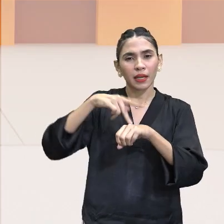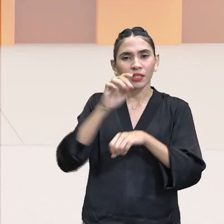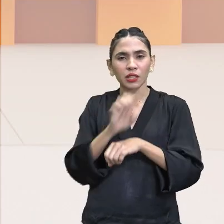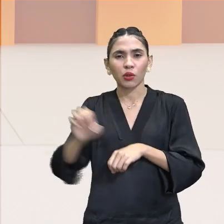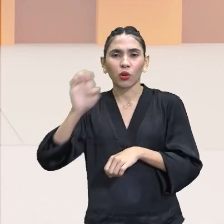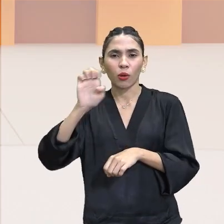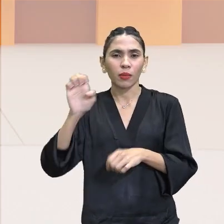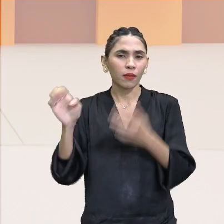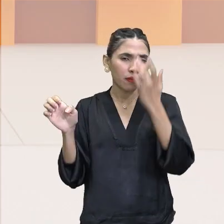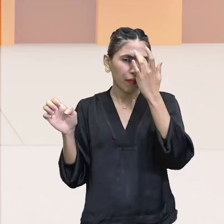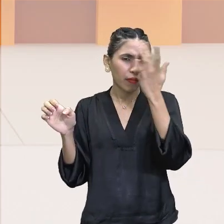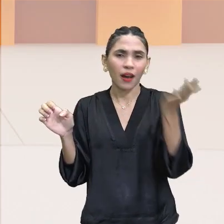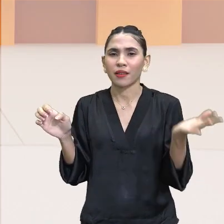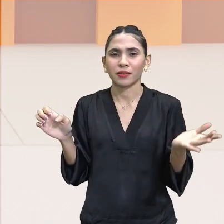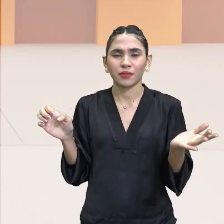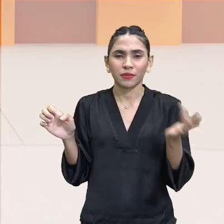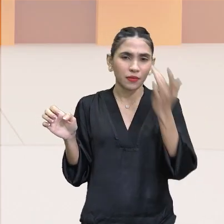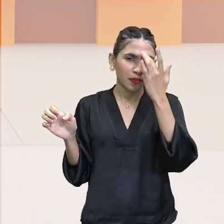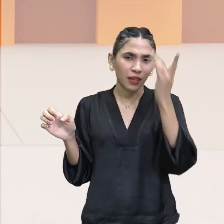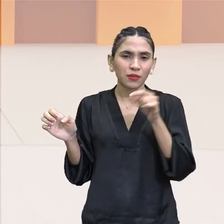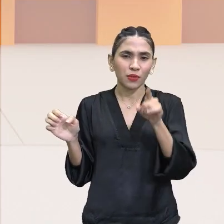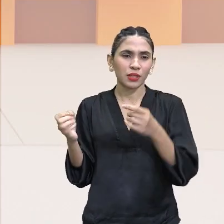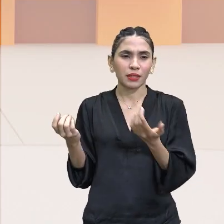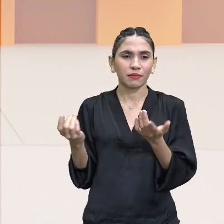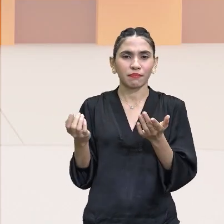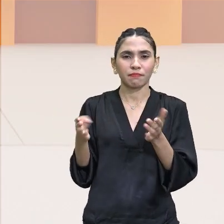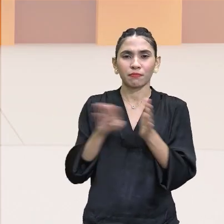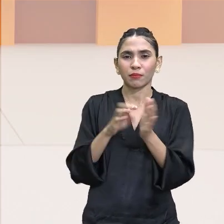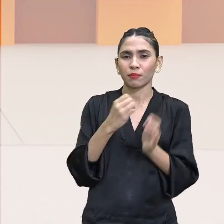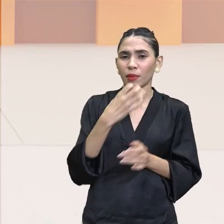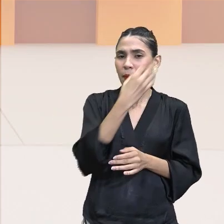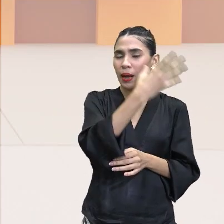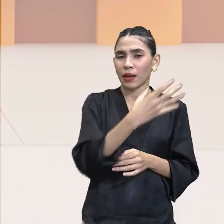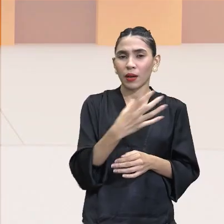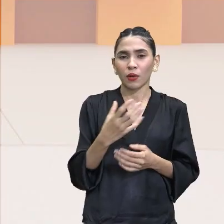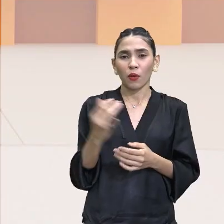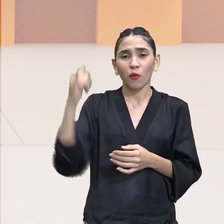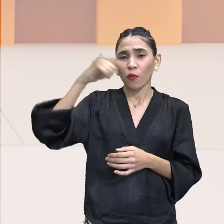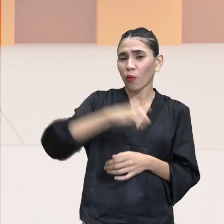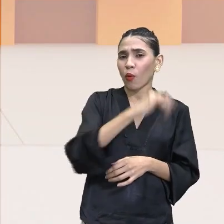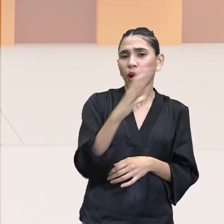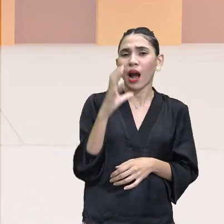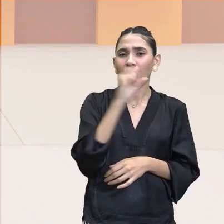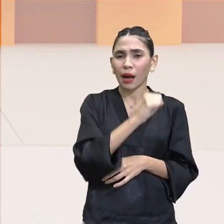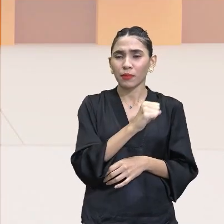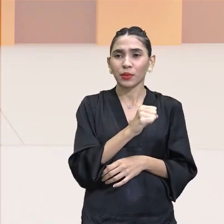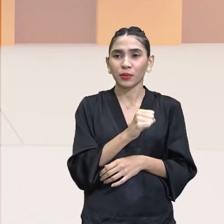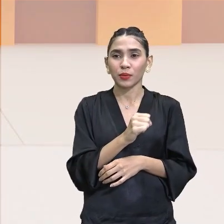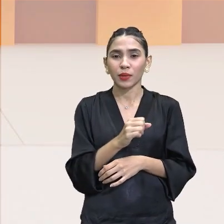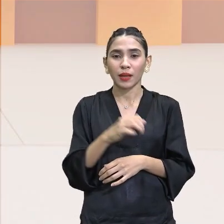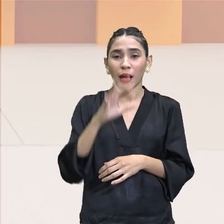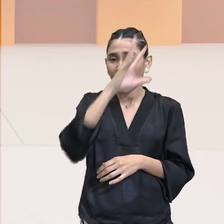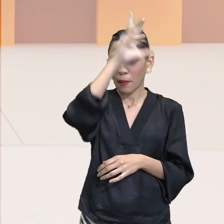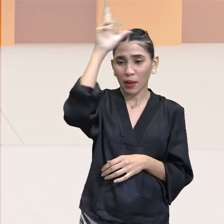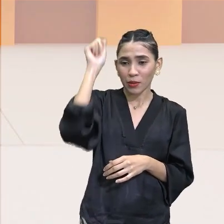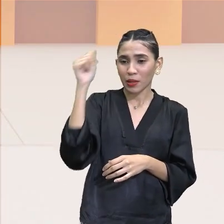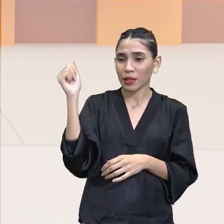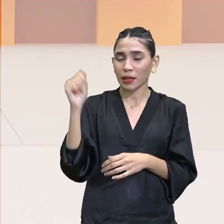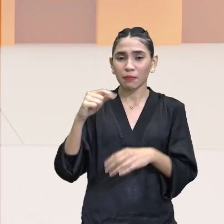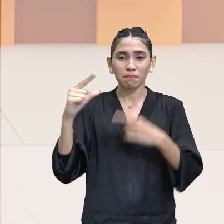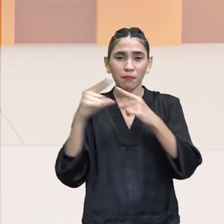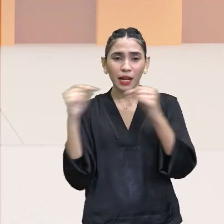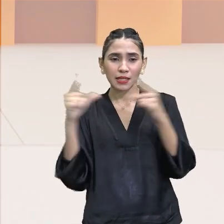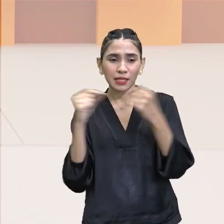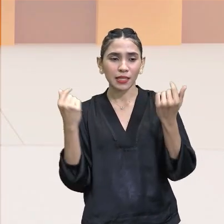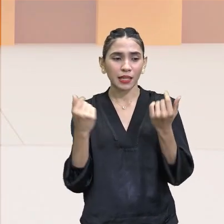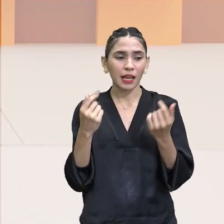fácil. Pô, é muito fácil ir para a Europa, gente. O voo aqui para a Europa é rapidinho. Daqui você vai, né? Amazonas, Brasília, São